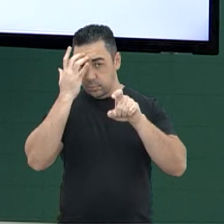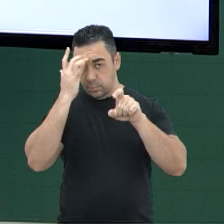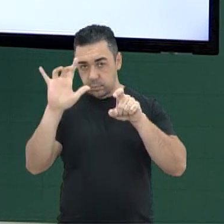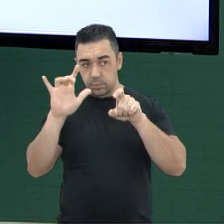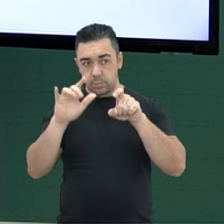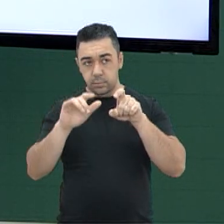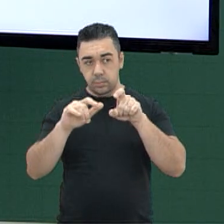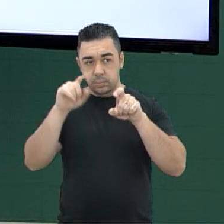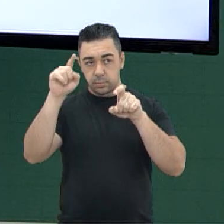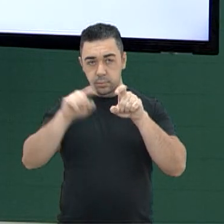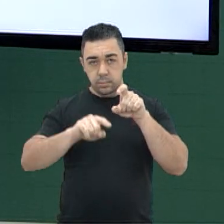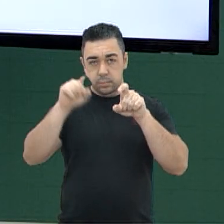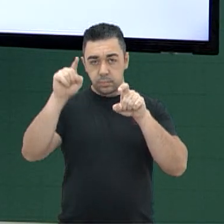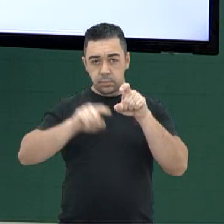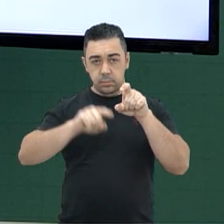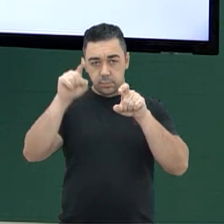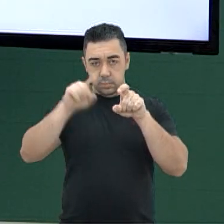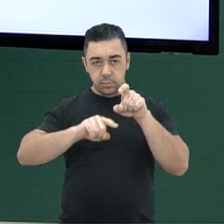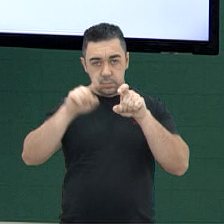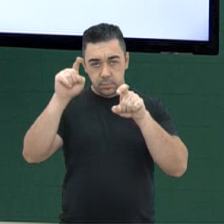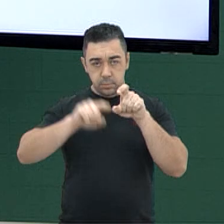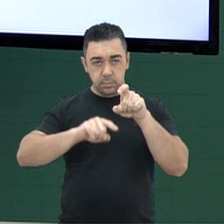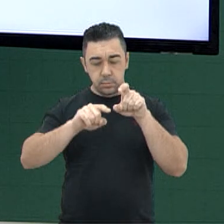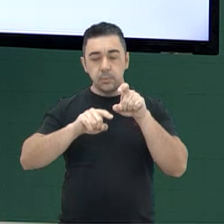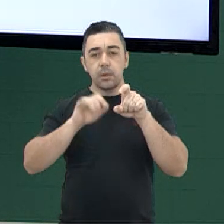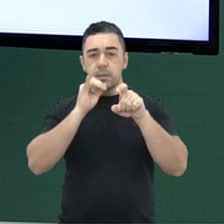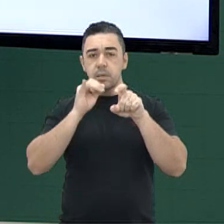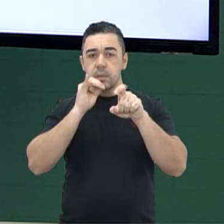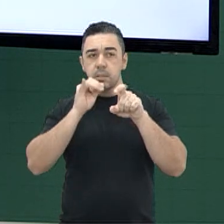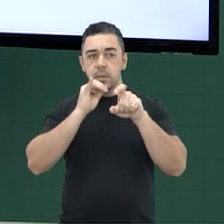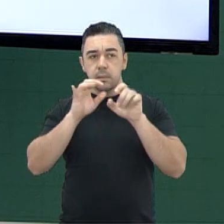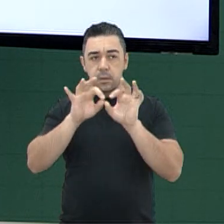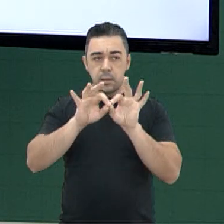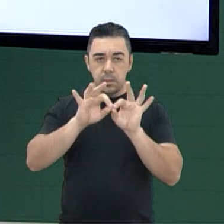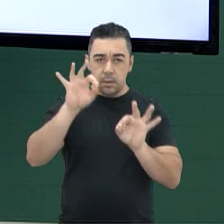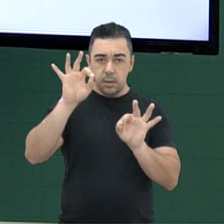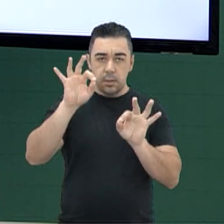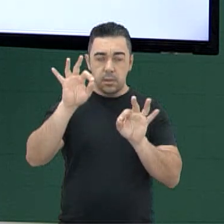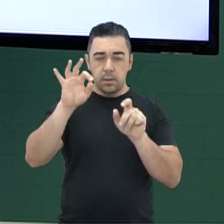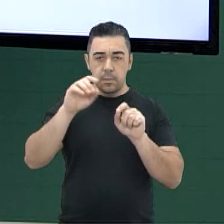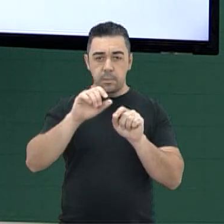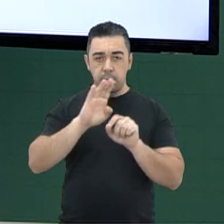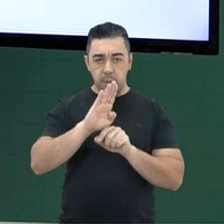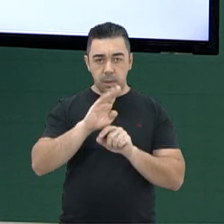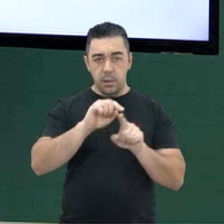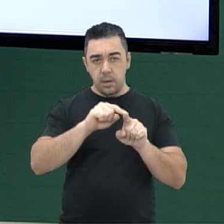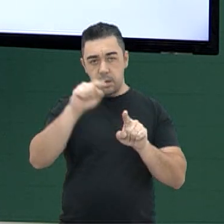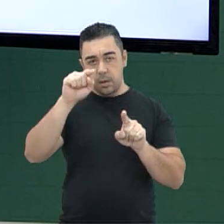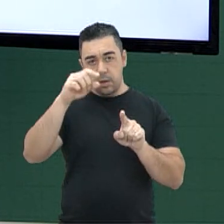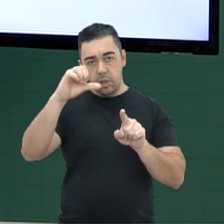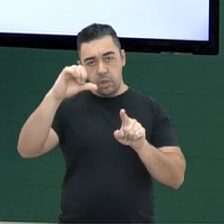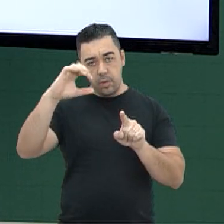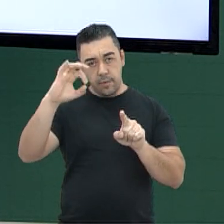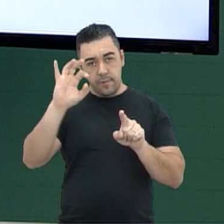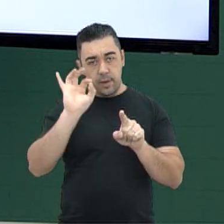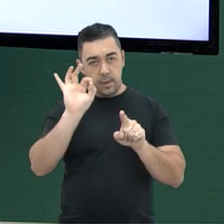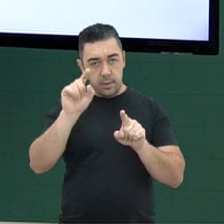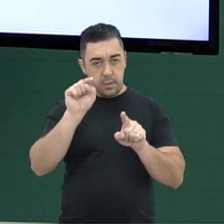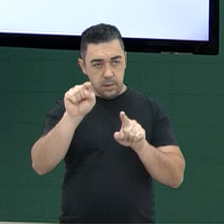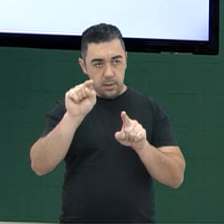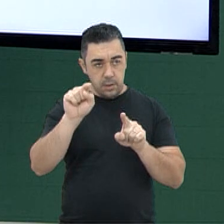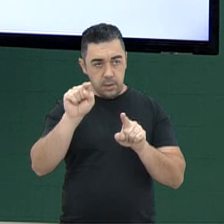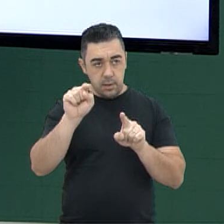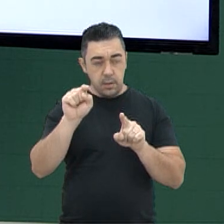tenho essa altura que está sendo traçada a partir do vértice B, que fez um ângulo de 90 graus.